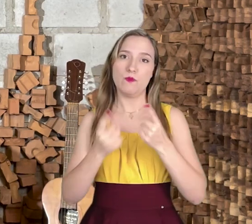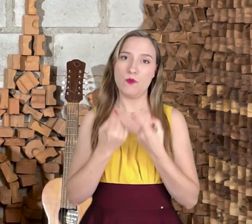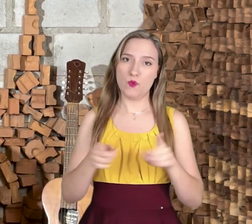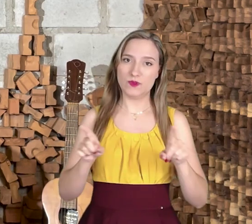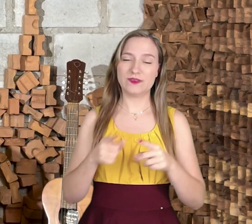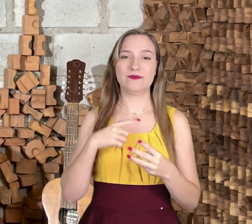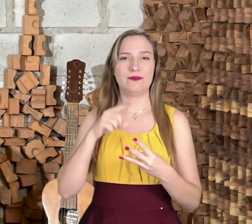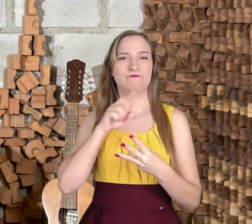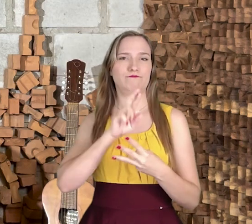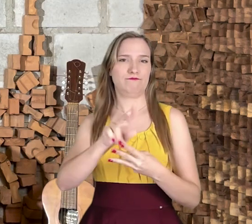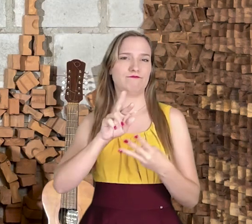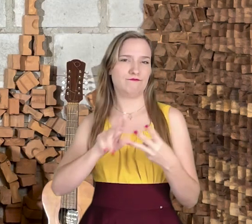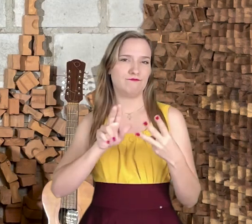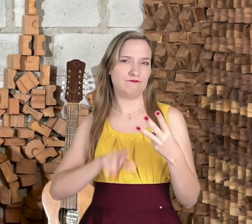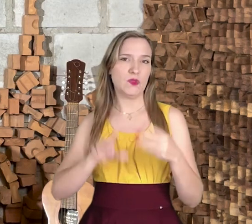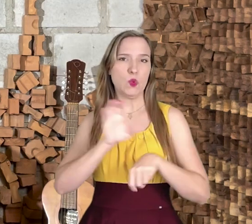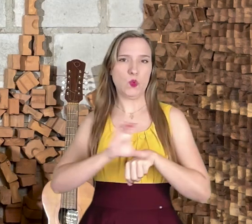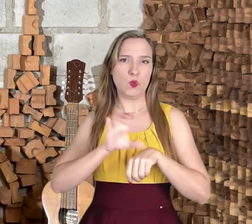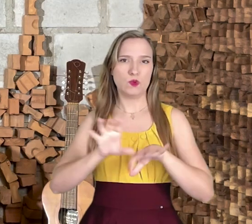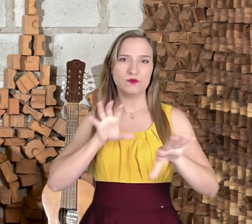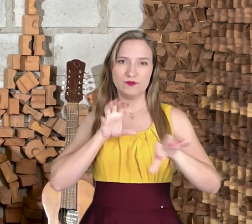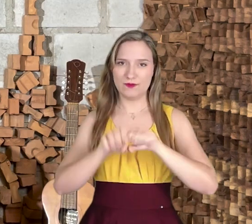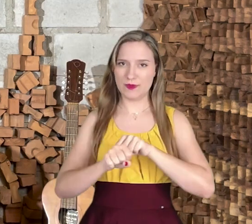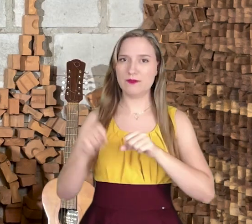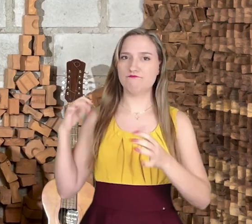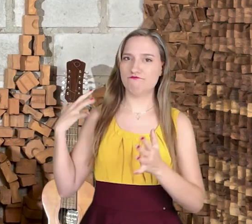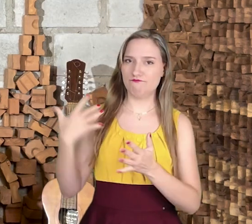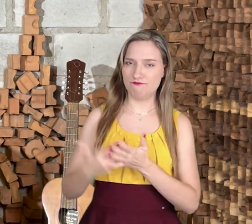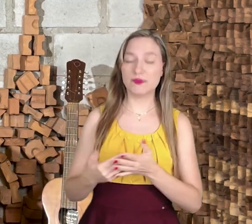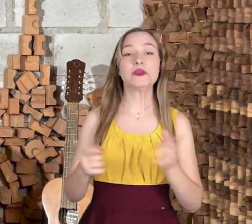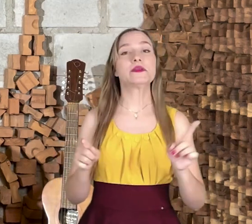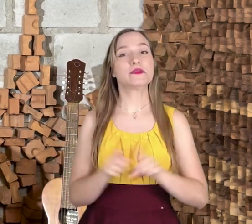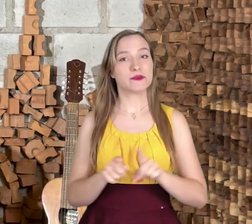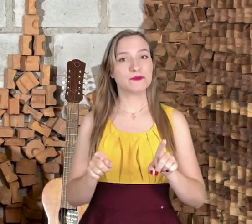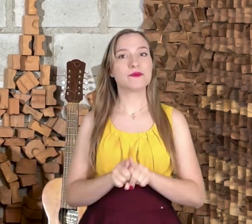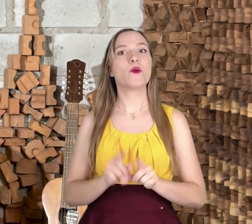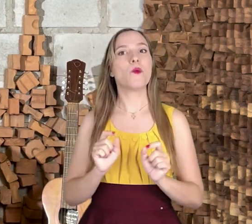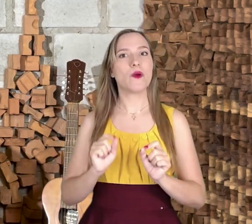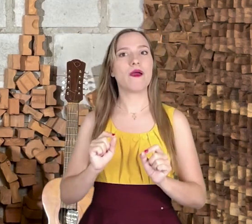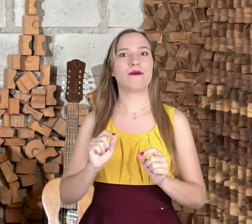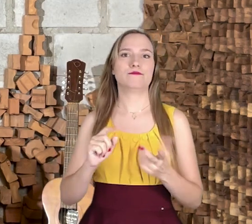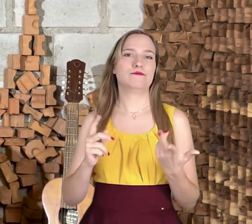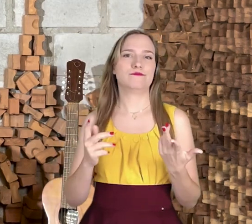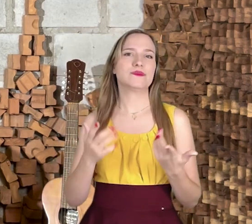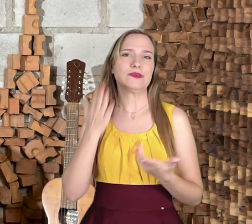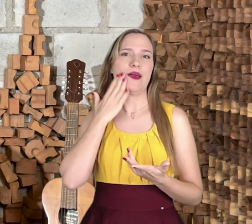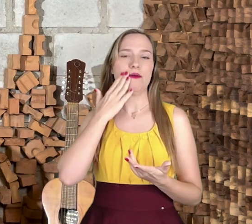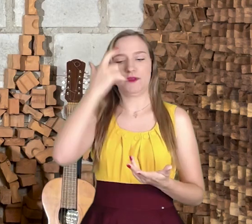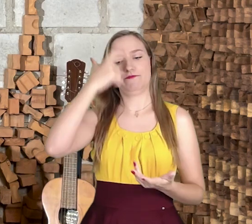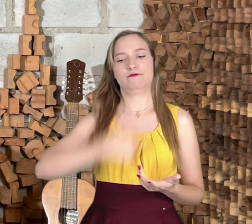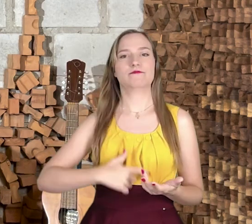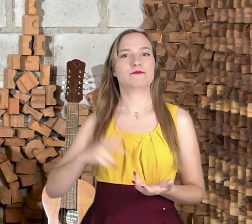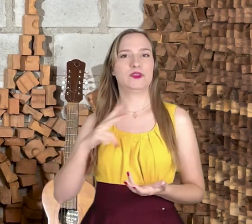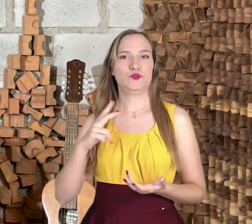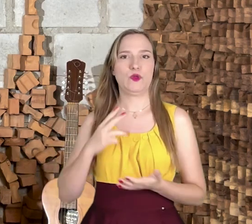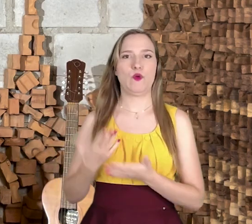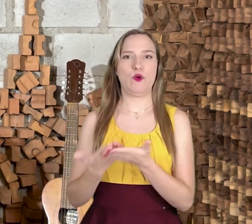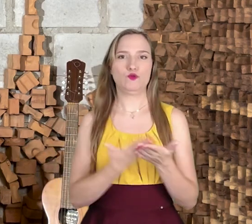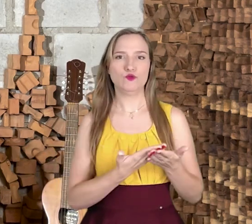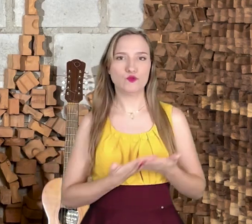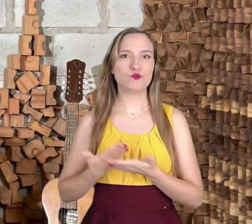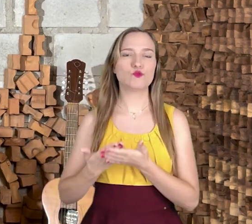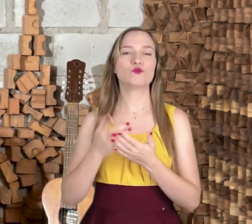essas 3 formações durante a minha vida, além da formação humana e de vida, que foi a